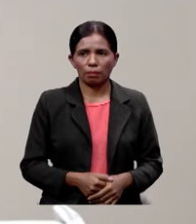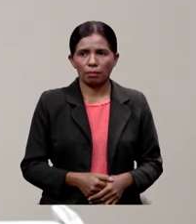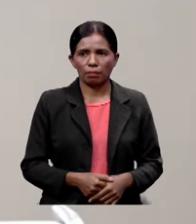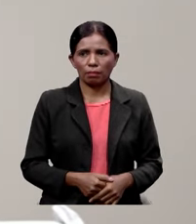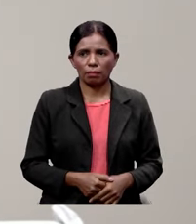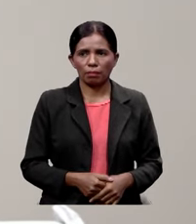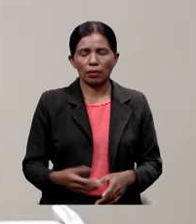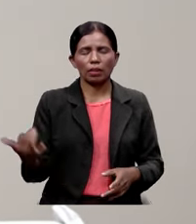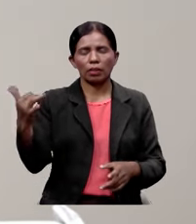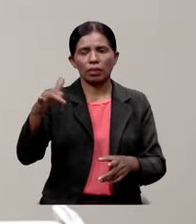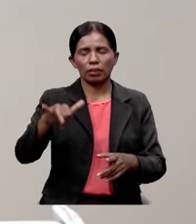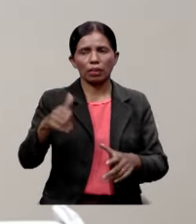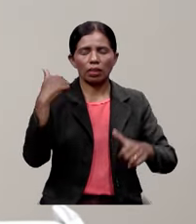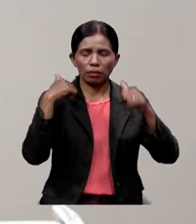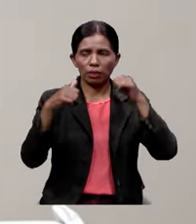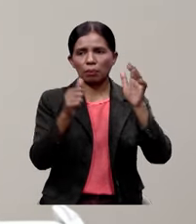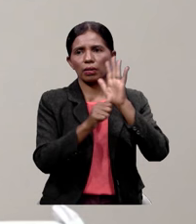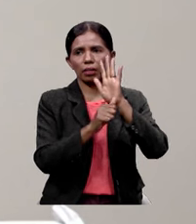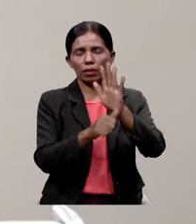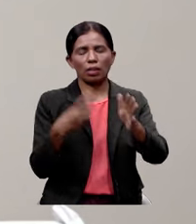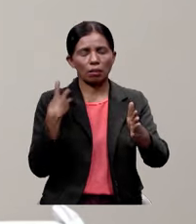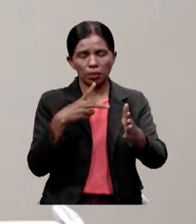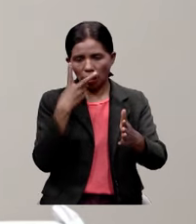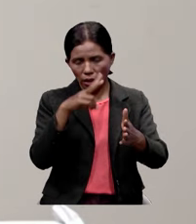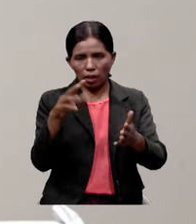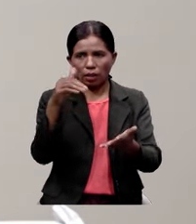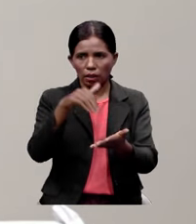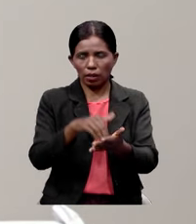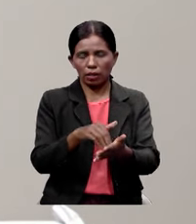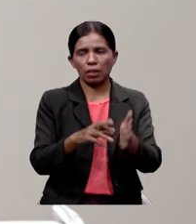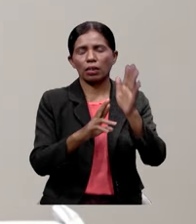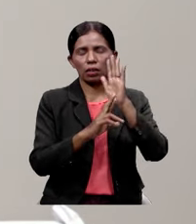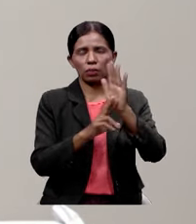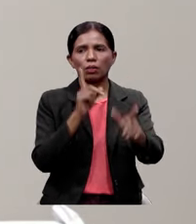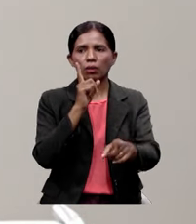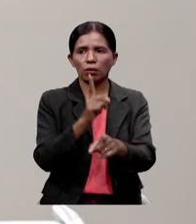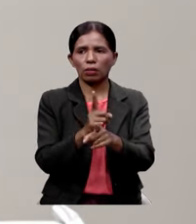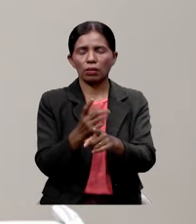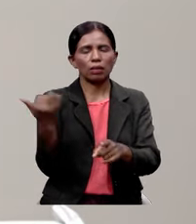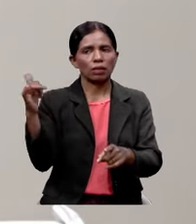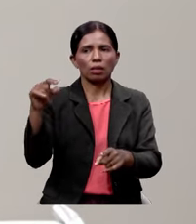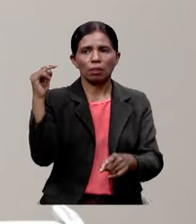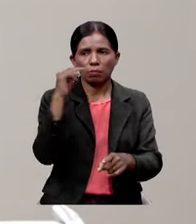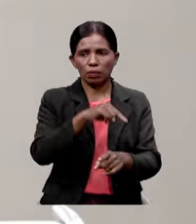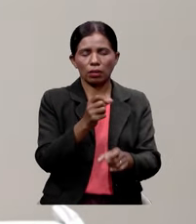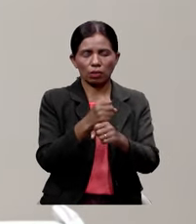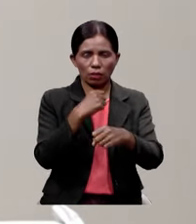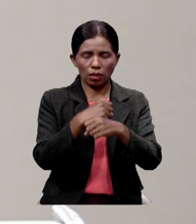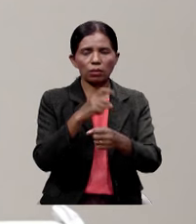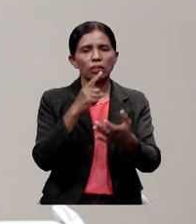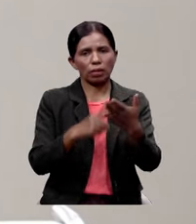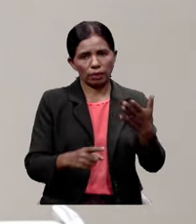Sem atividades, apresenta-te, ame-se e cheque. Se relatori ne loska, si na vosa kapaneta kvala.